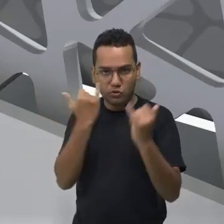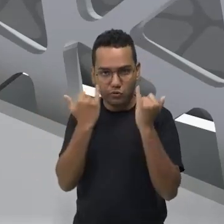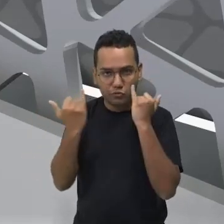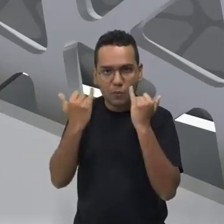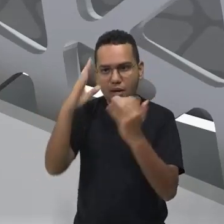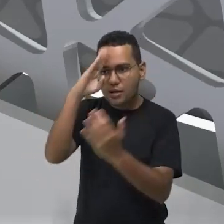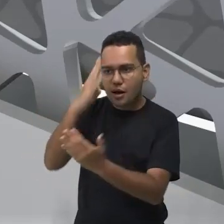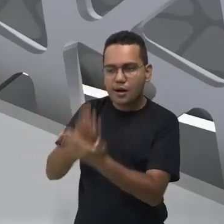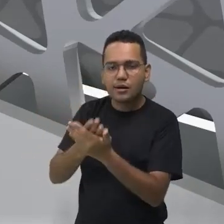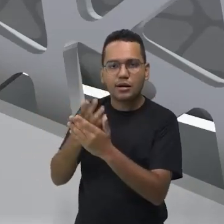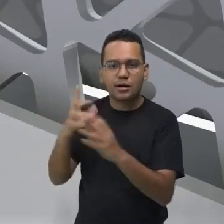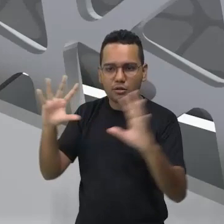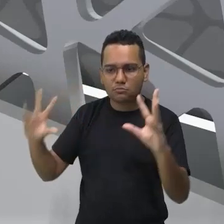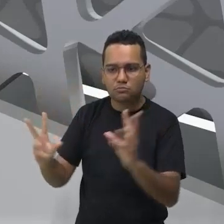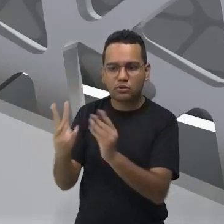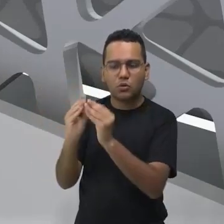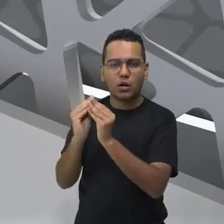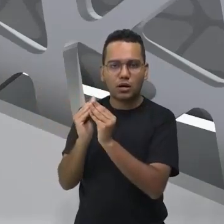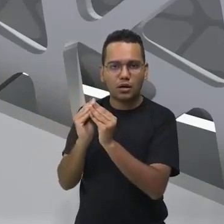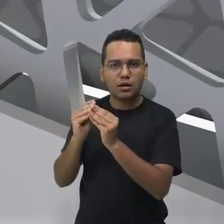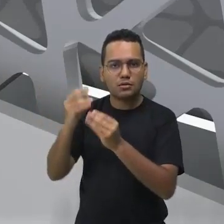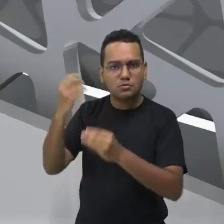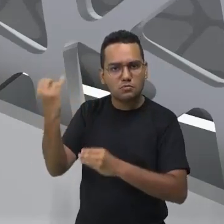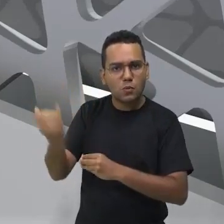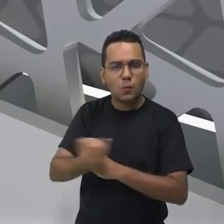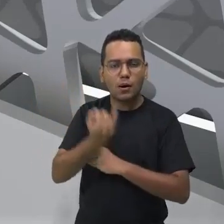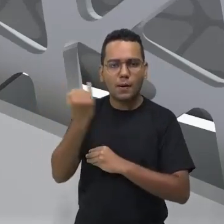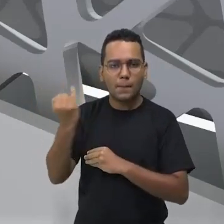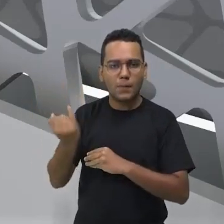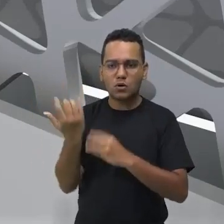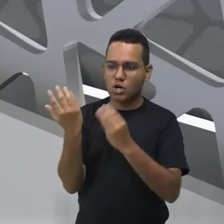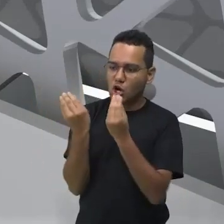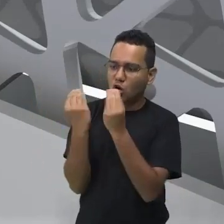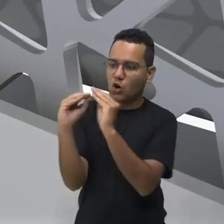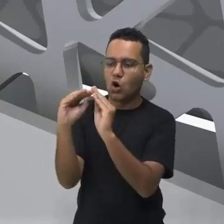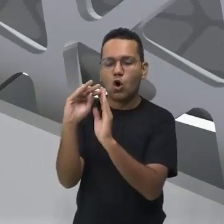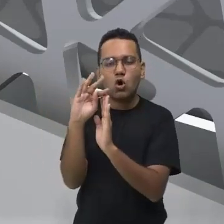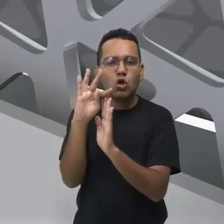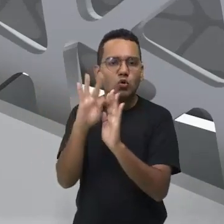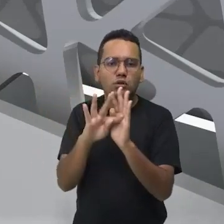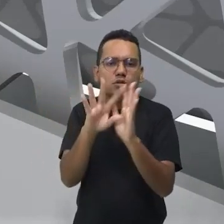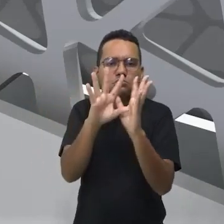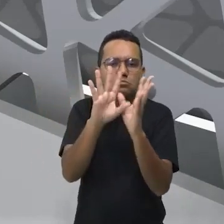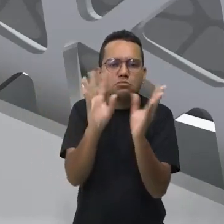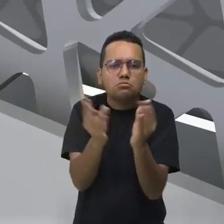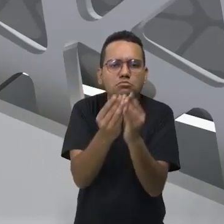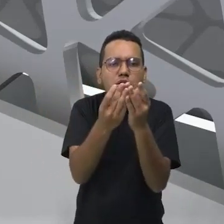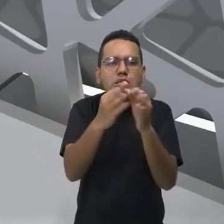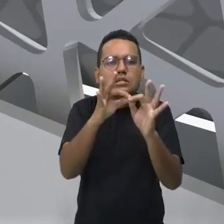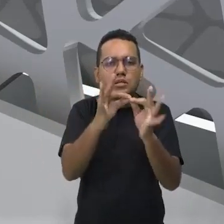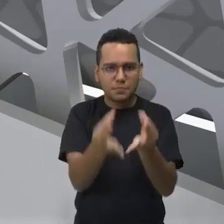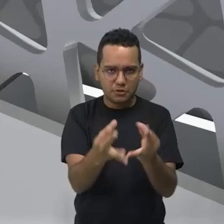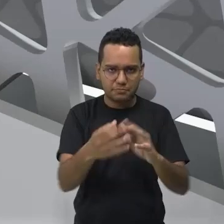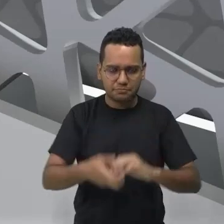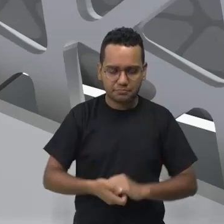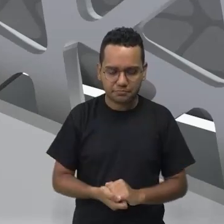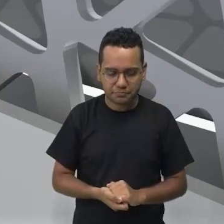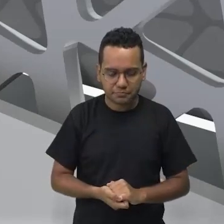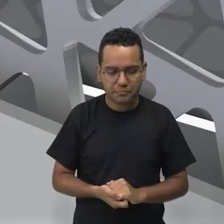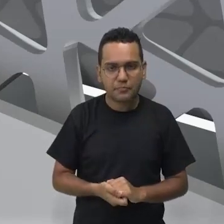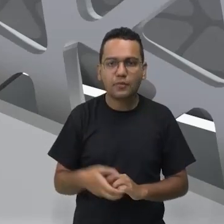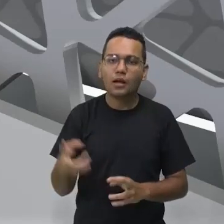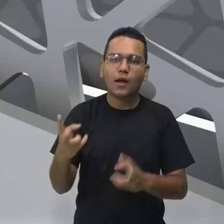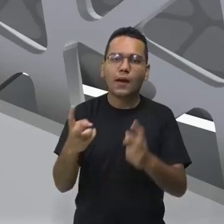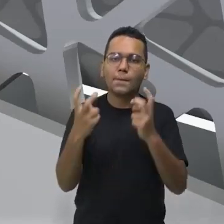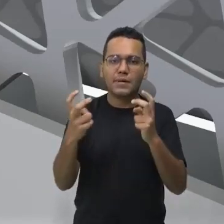que você acredita, que você julga como importante para o seu texto, certo? E o nosso resumo que acabamos de